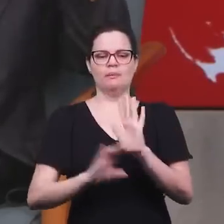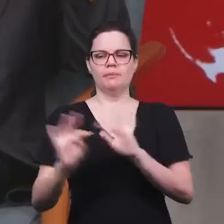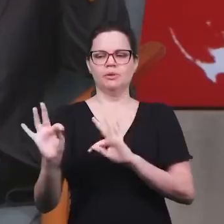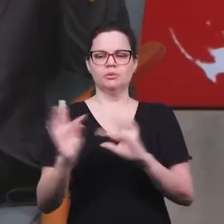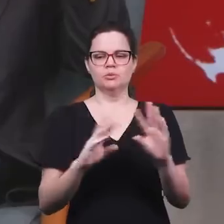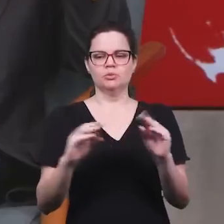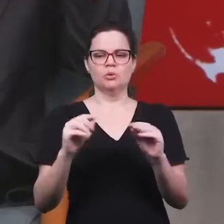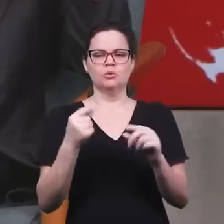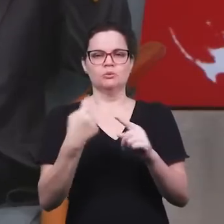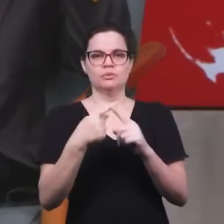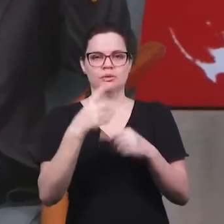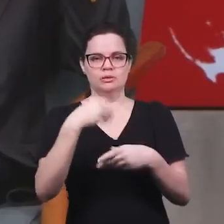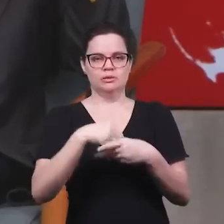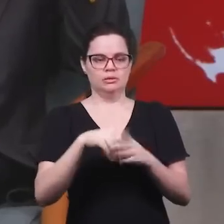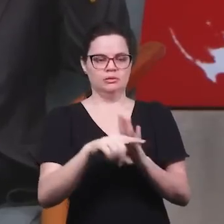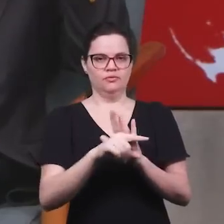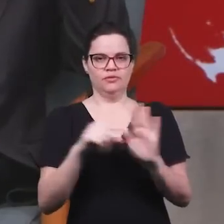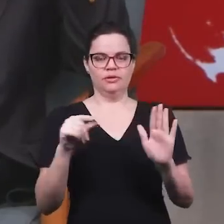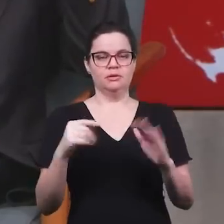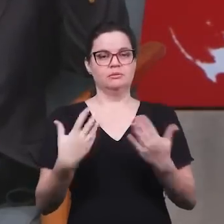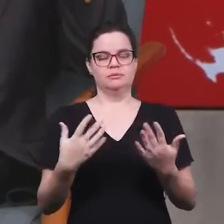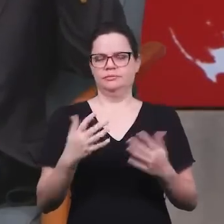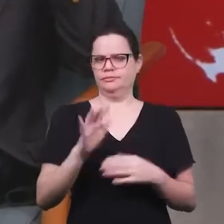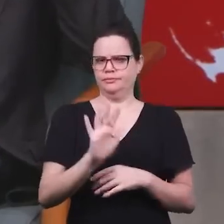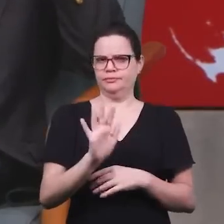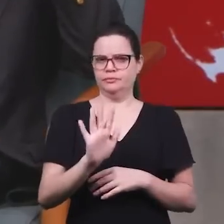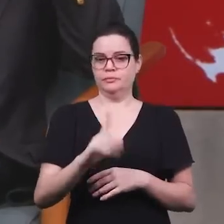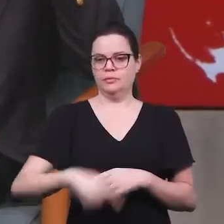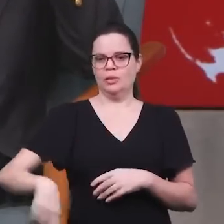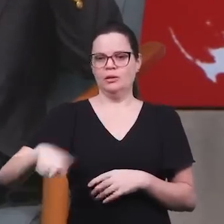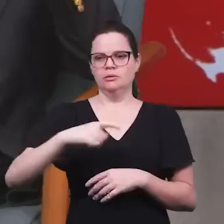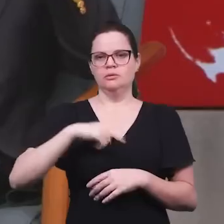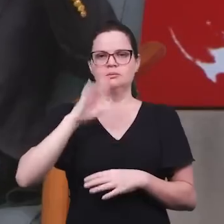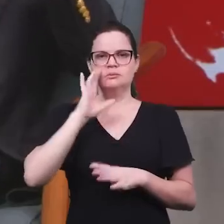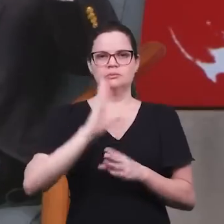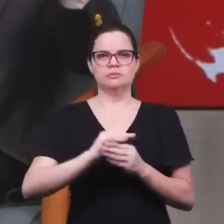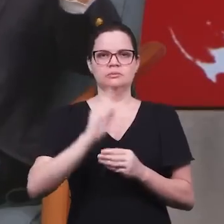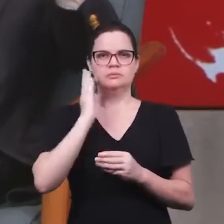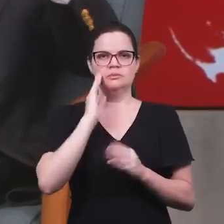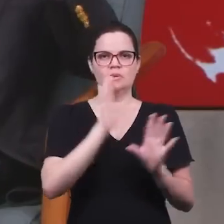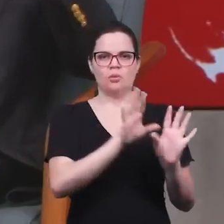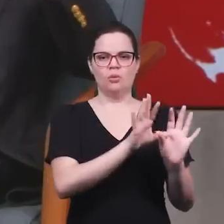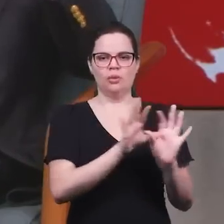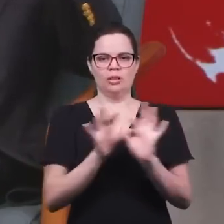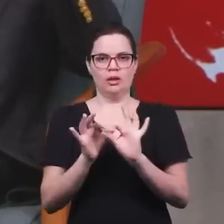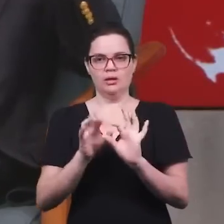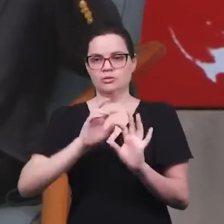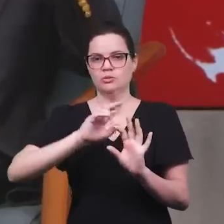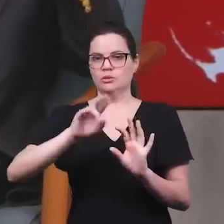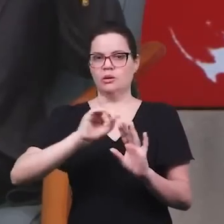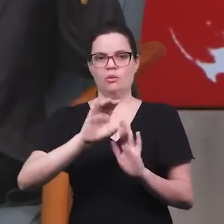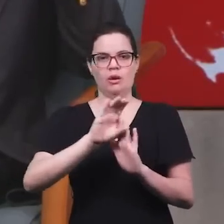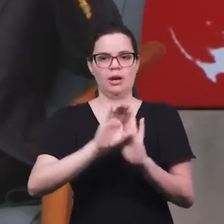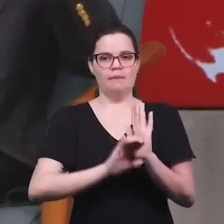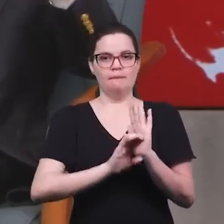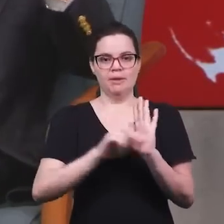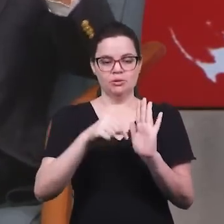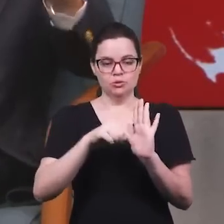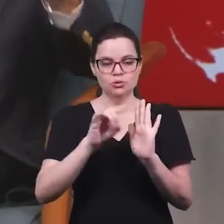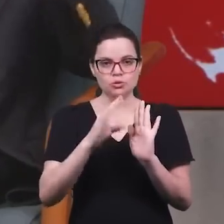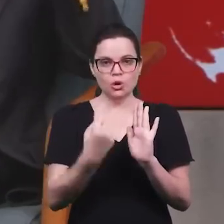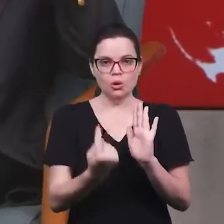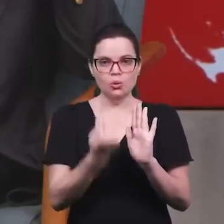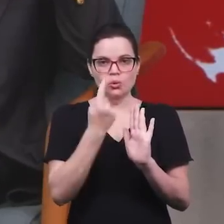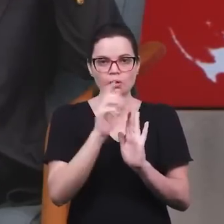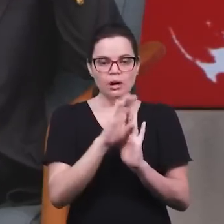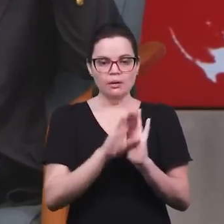aquele versículo. Para nós, o contexto não é o capítulo onde está contido